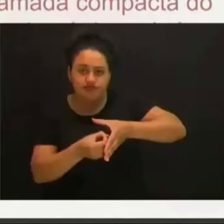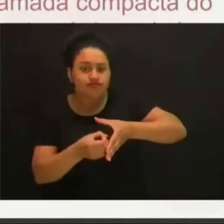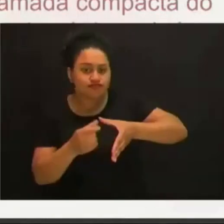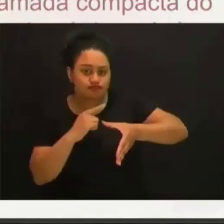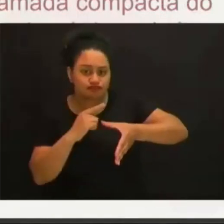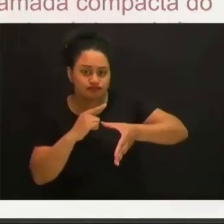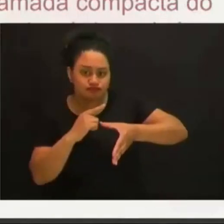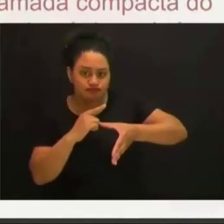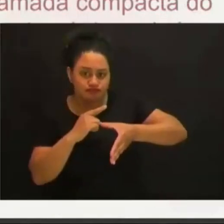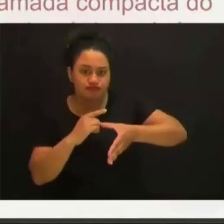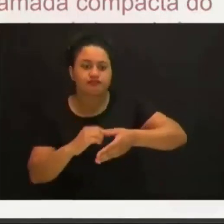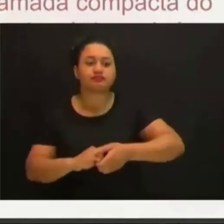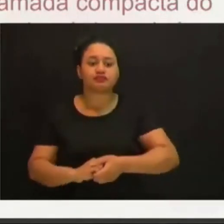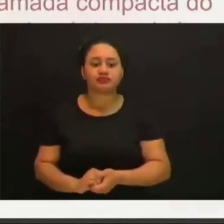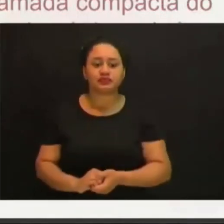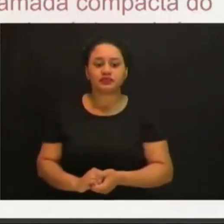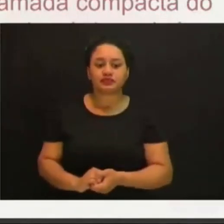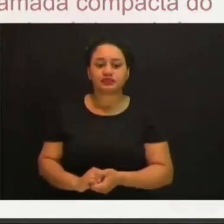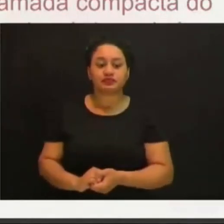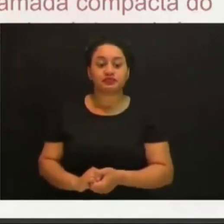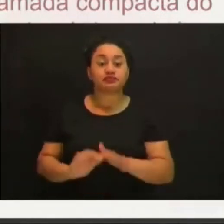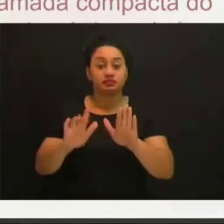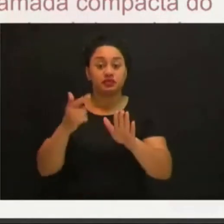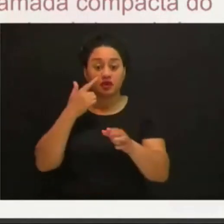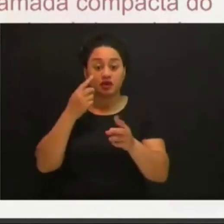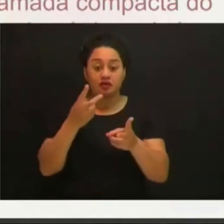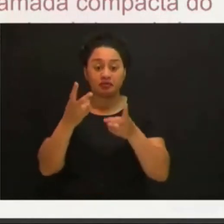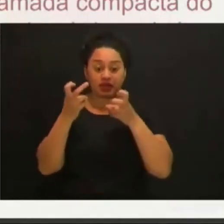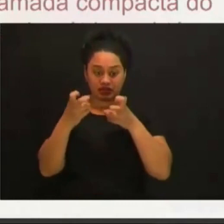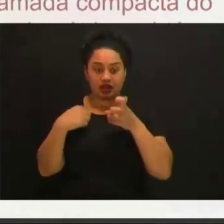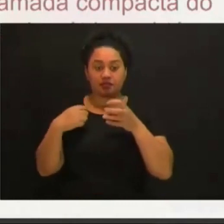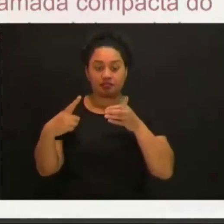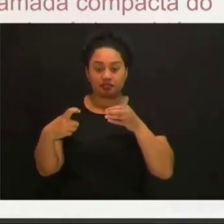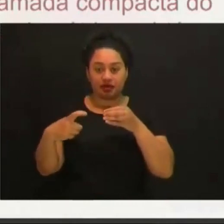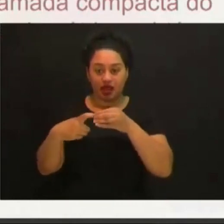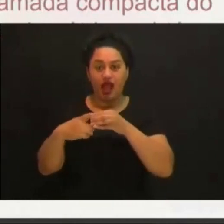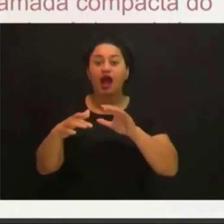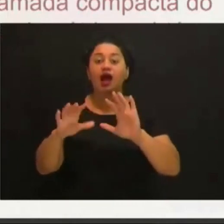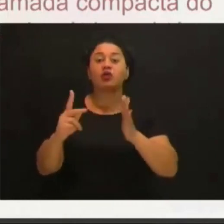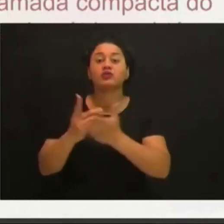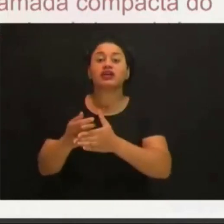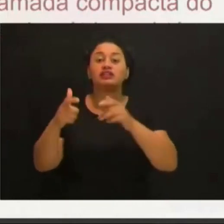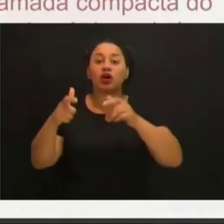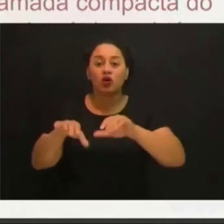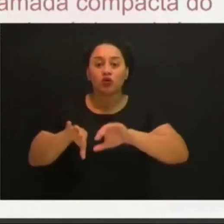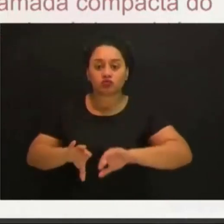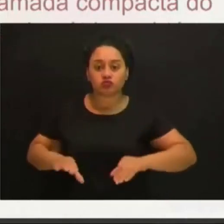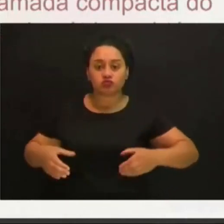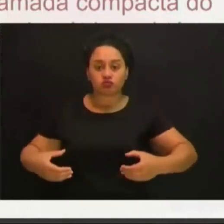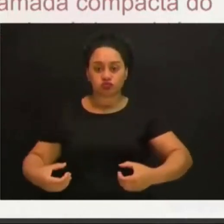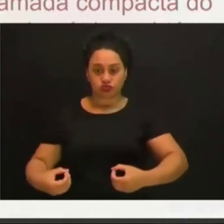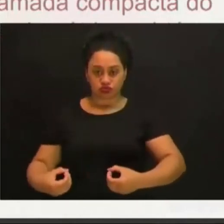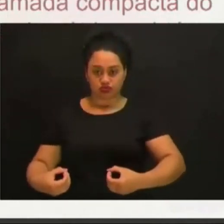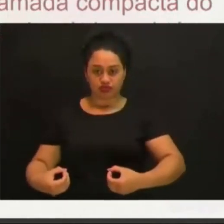poder mostrar o desenho. Muito obrigada. Vejam, senhores, a fecundação se dá na trompa uterina. Todos nós